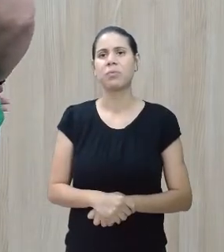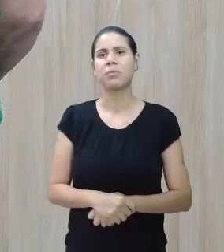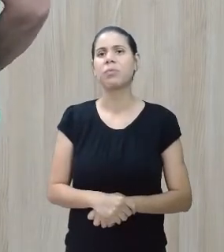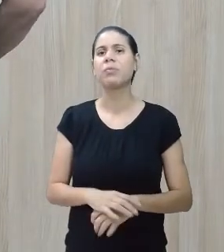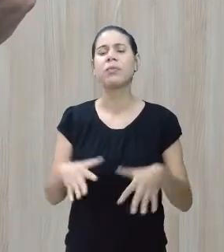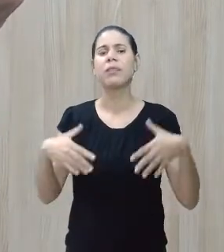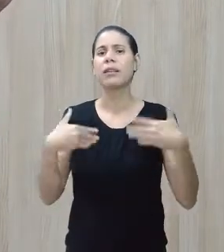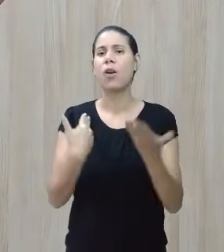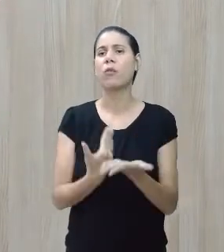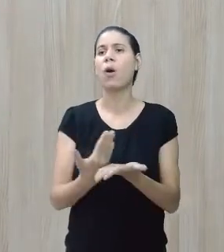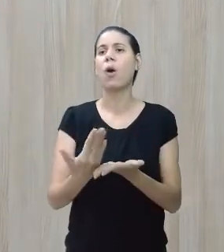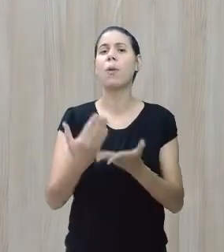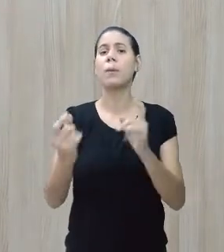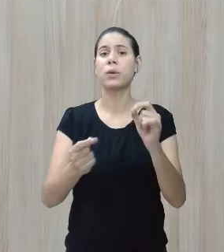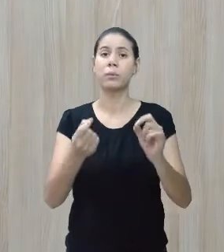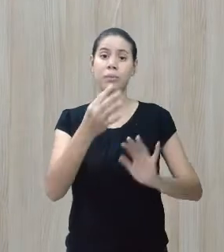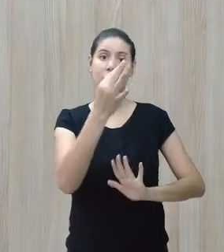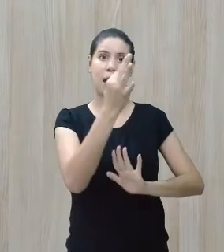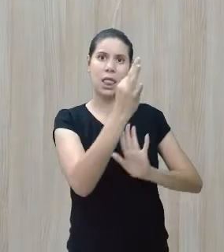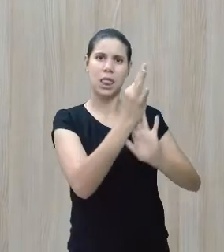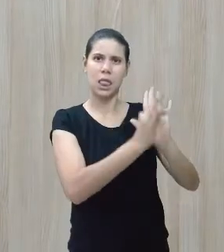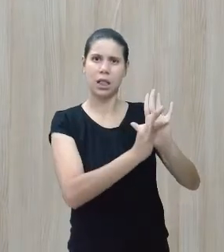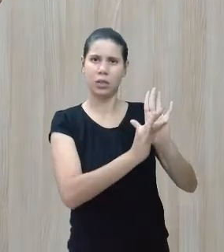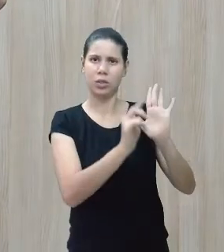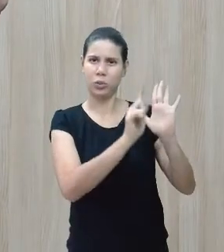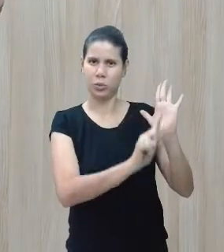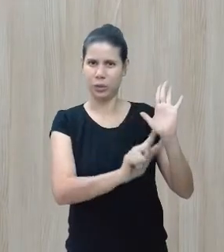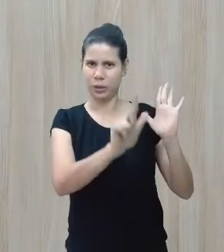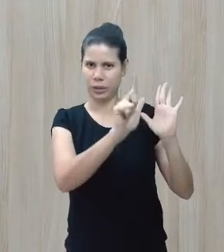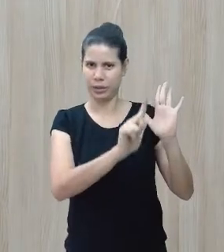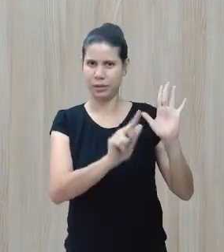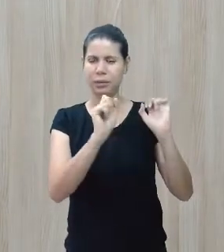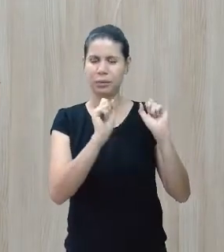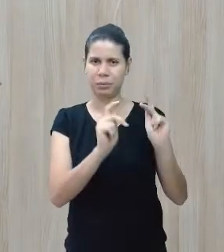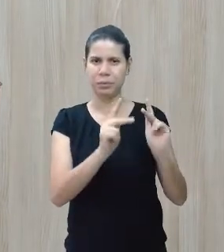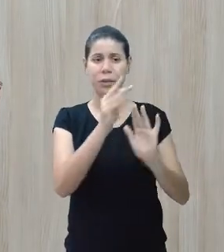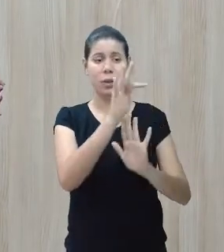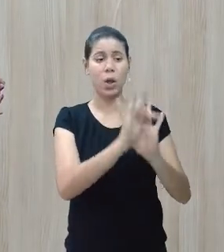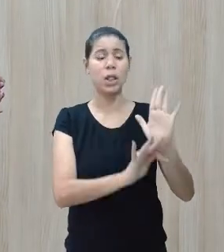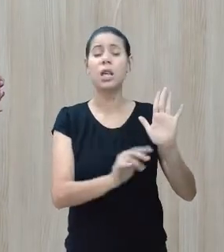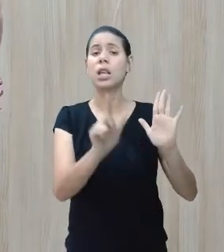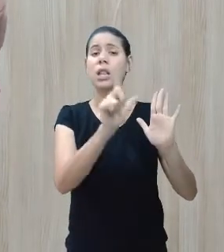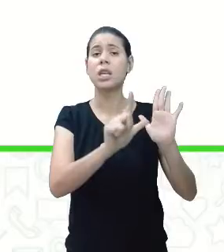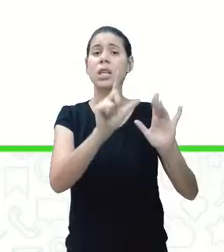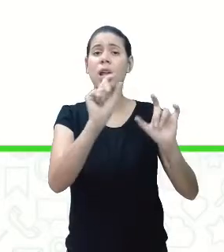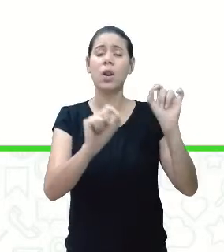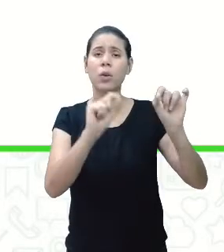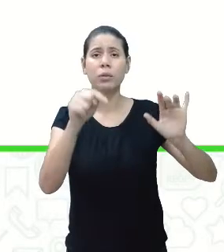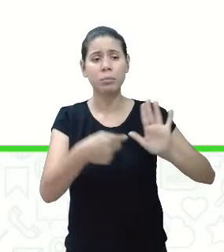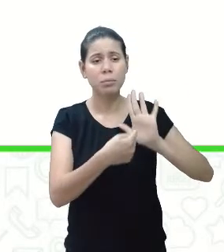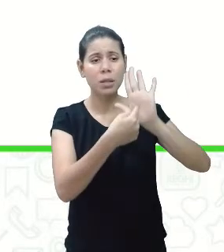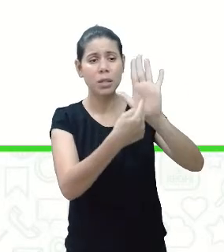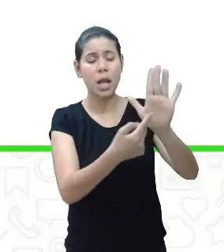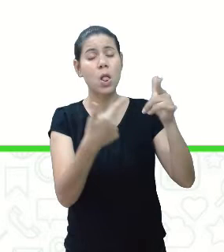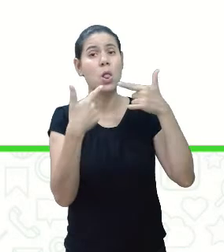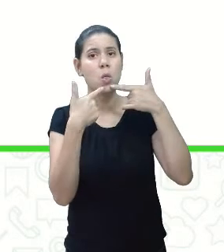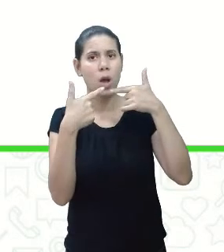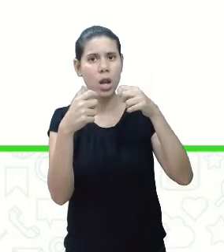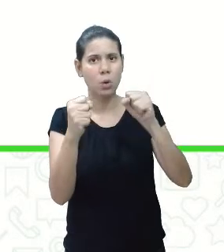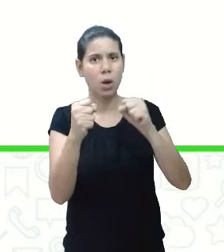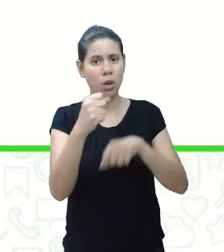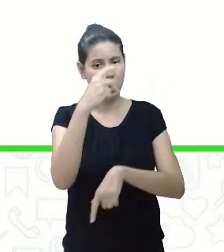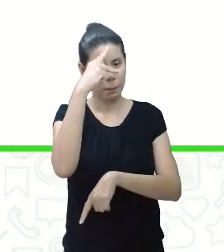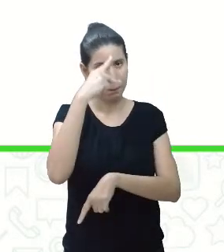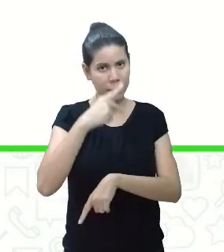Então, a gente vai começar com texto literário. O texto literário é apresentado em uma linguagem